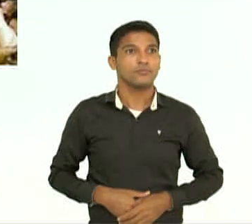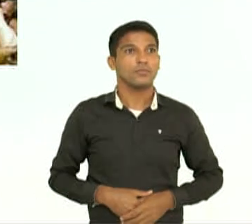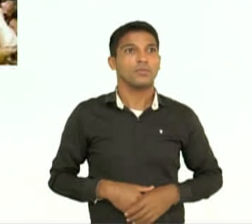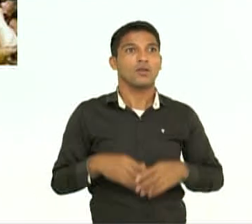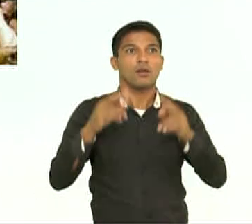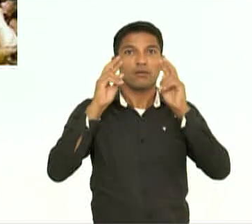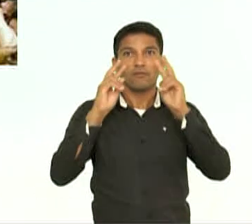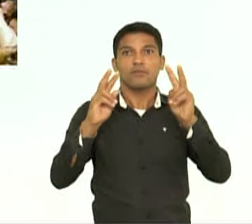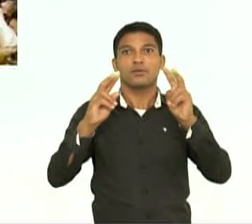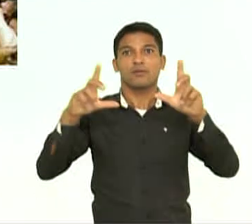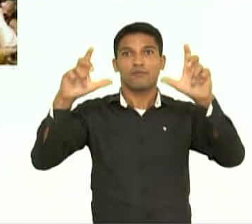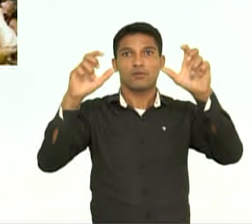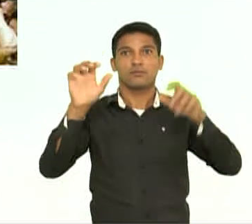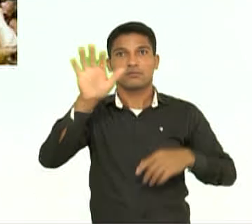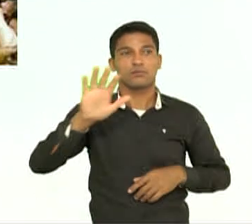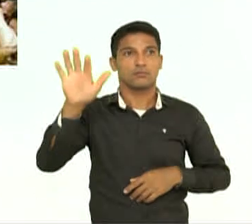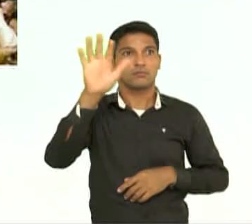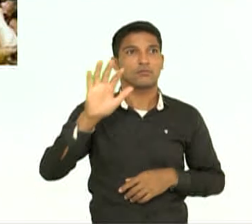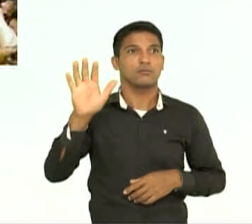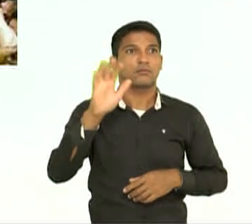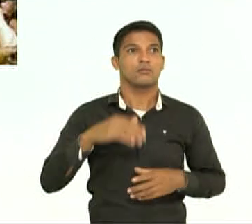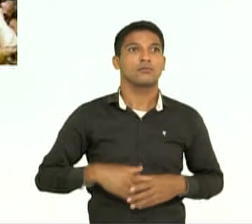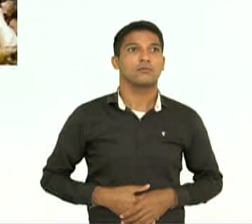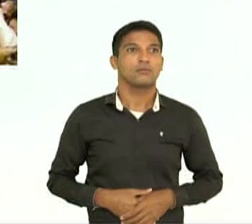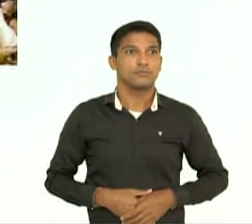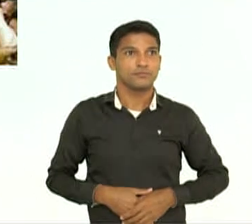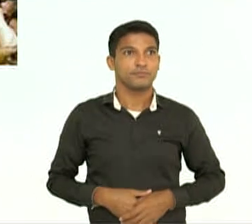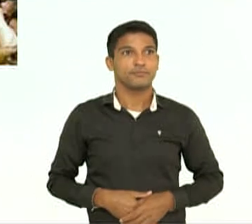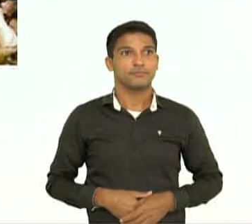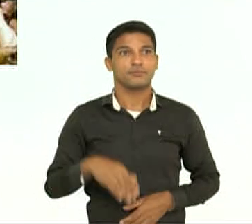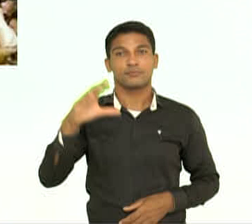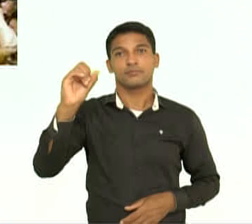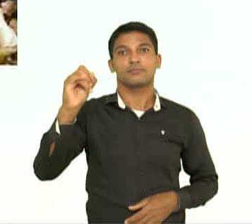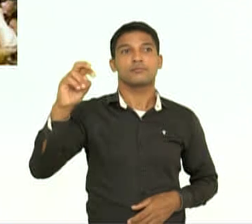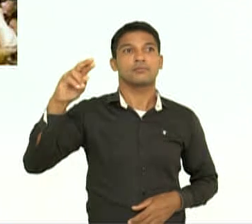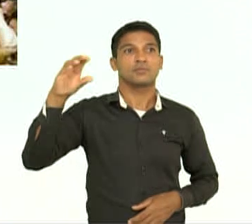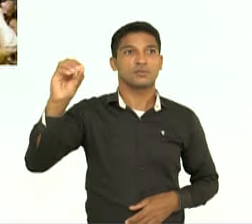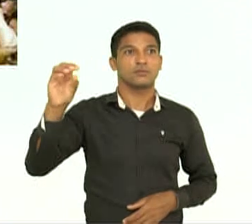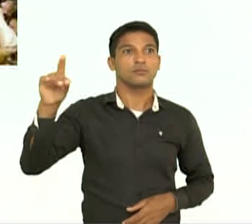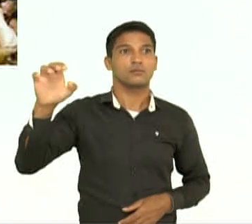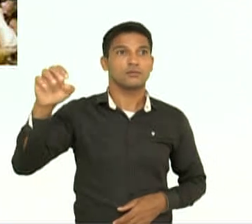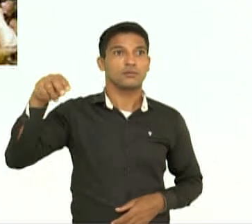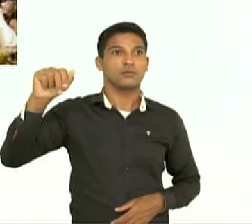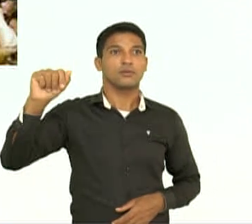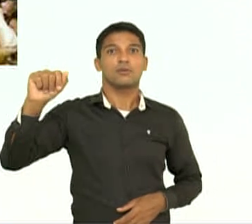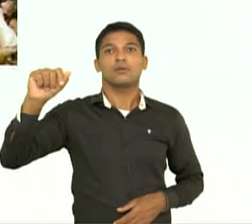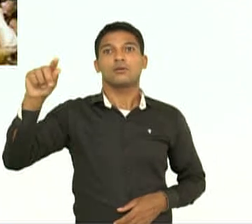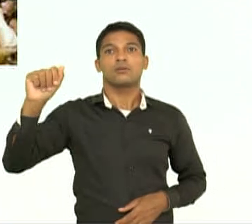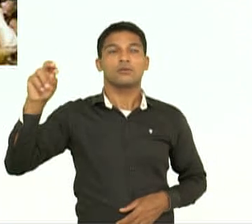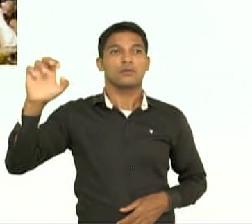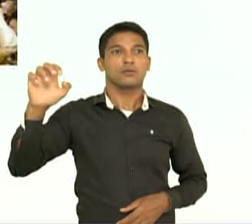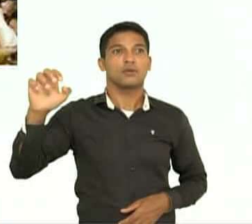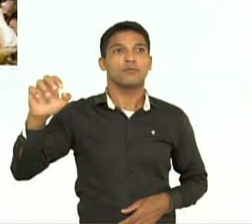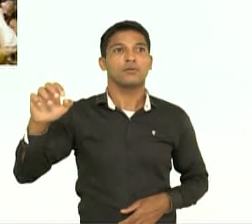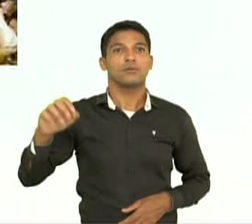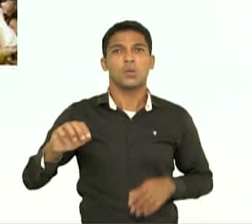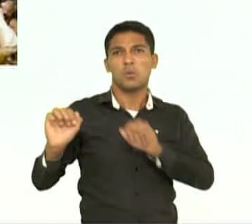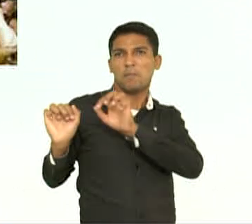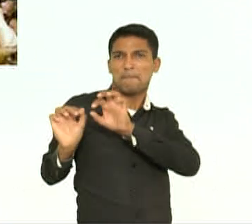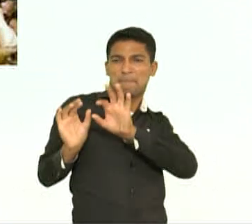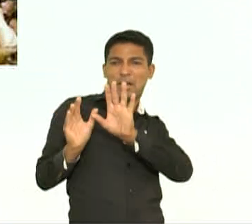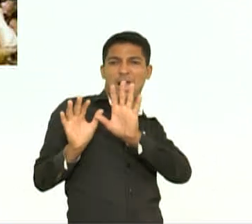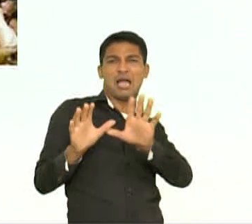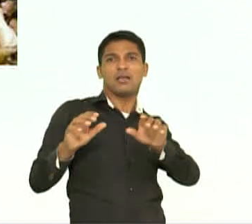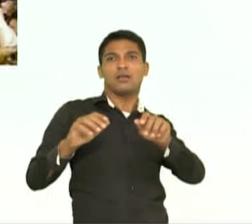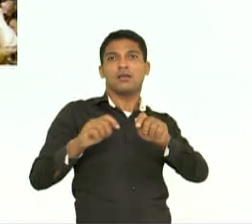romeiros, aqui a imagem ali dentro do Círio de Nazaré e a corda aonde os romeiros tentam tocar. Ou